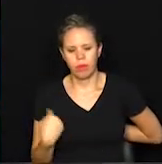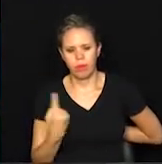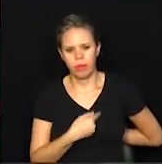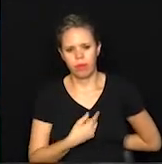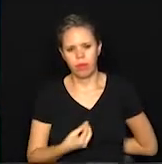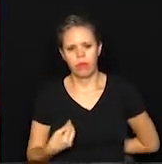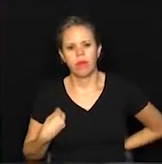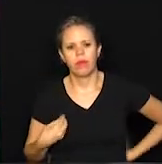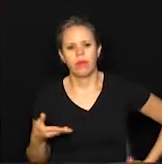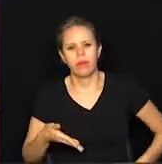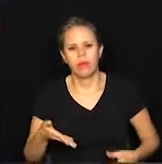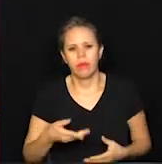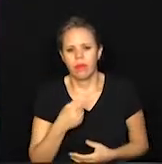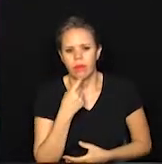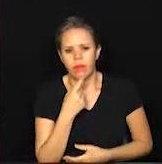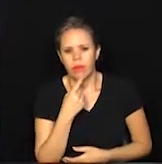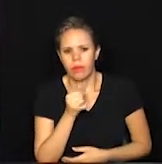estamos...